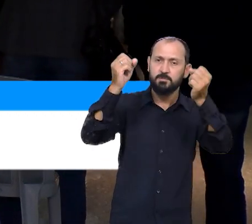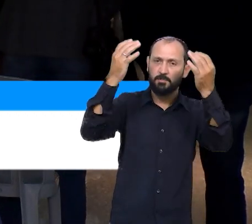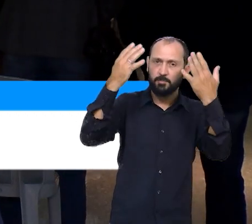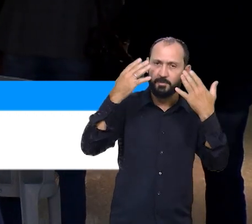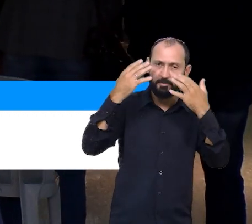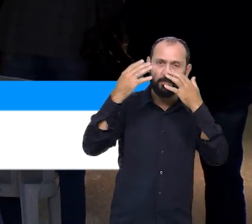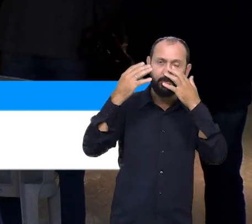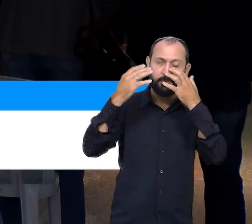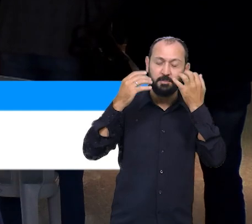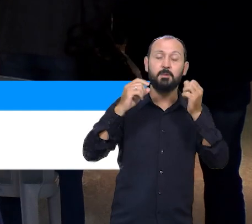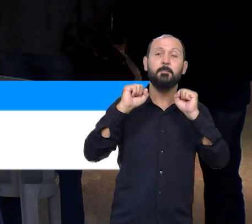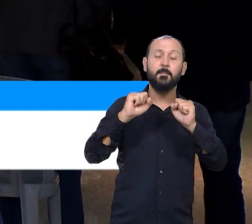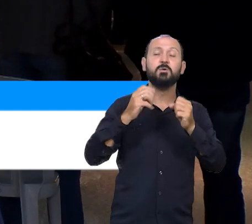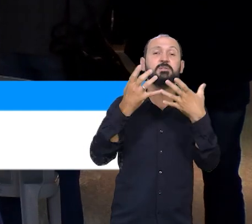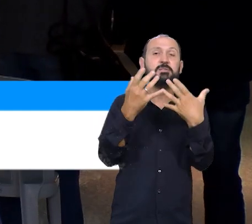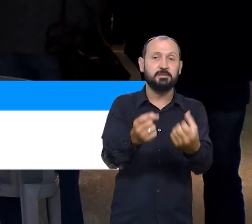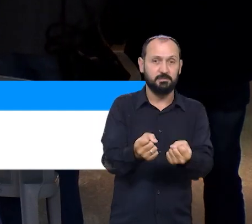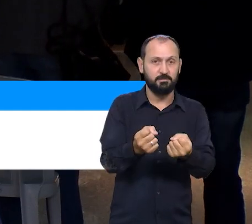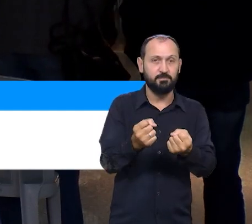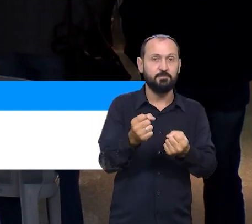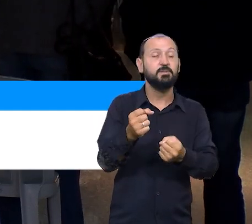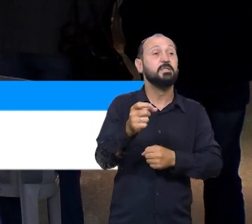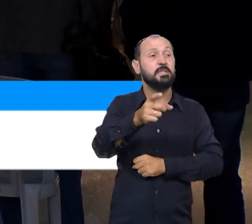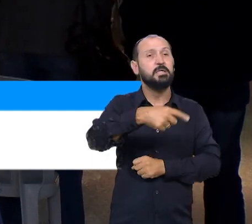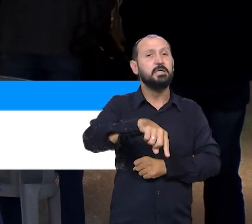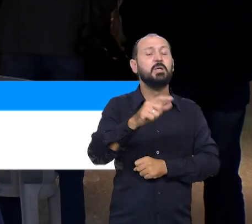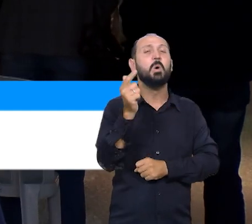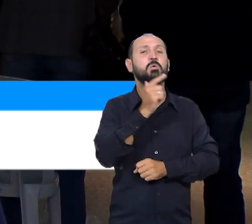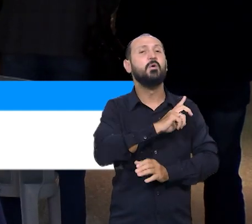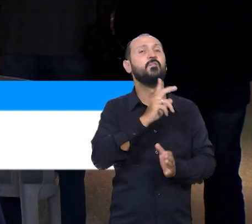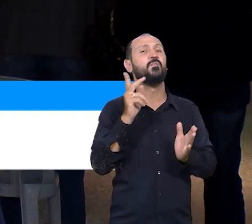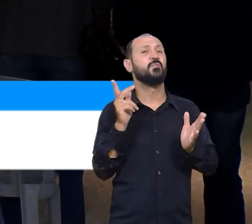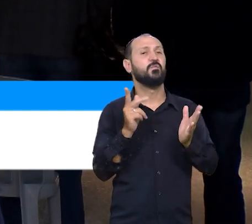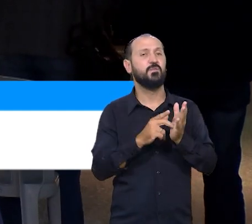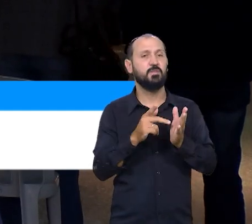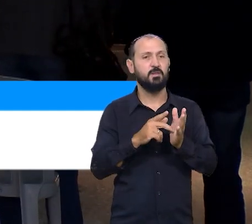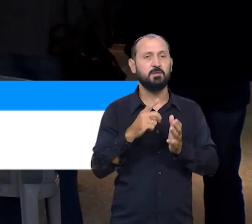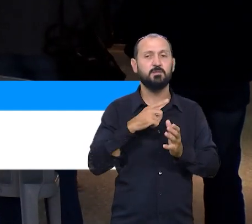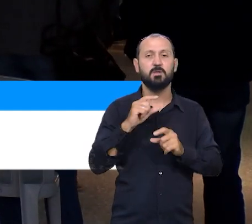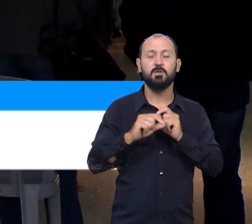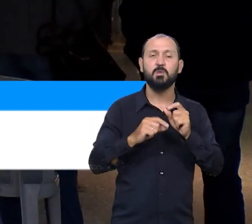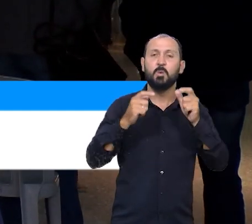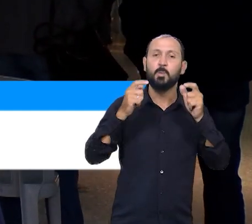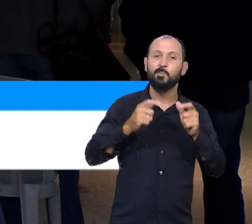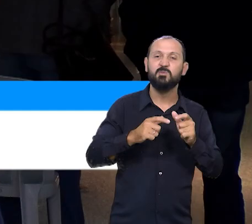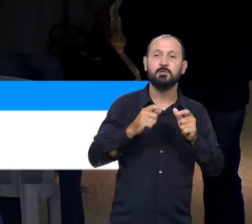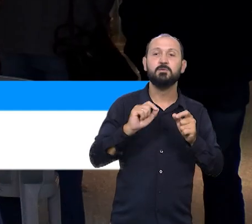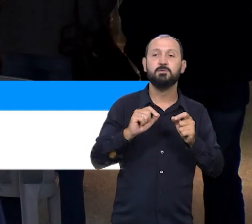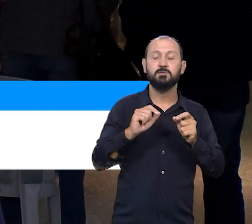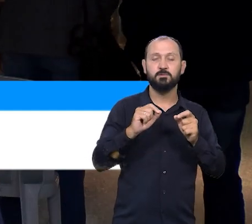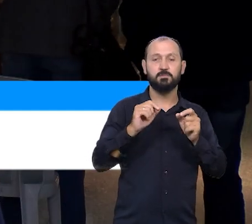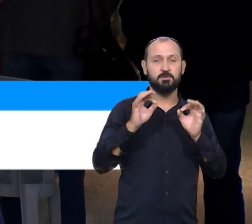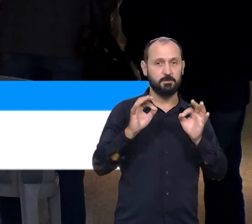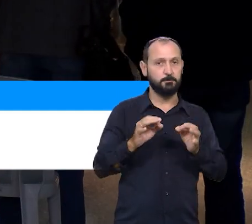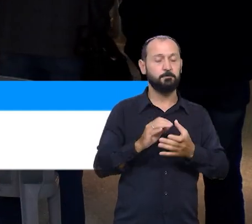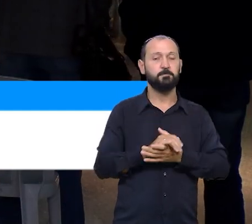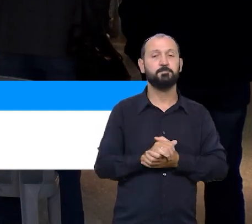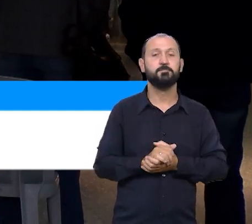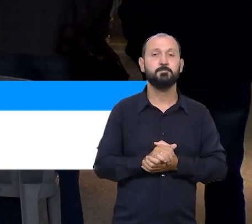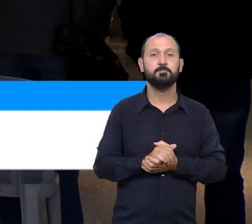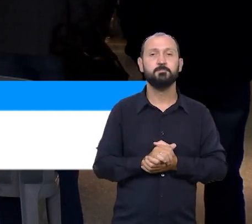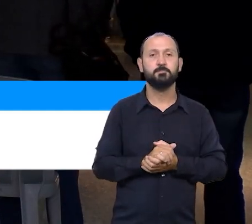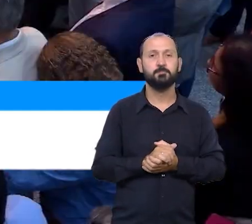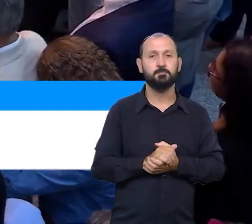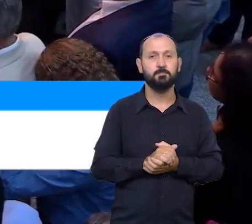que Deus abençoe, que Deus possa acolhê-lo e que ele, com certeza, tenha um lugar entre